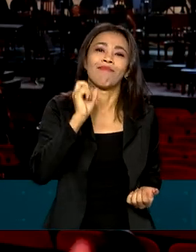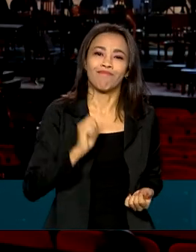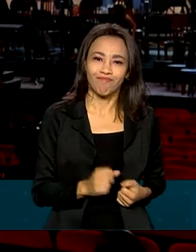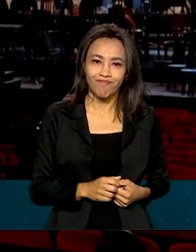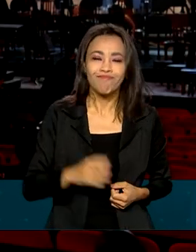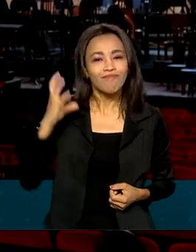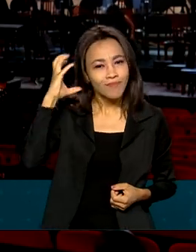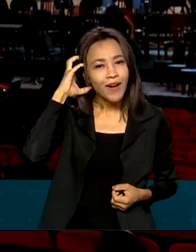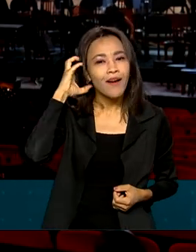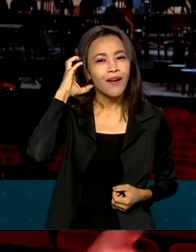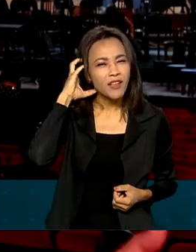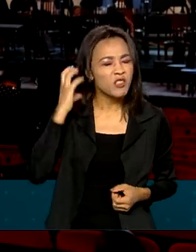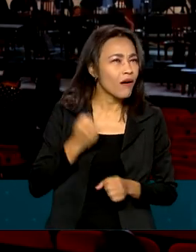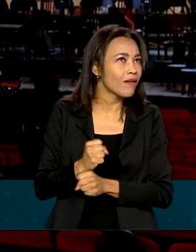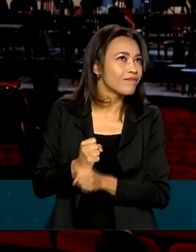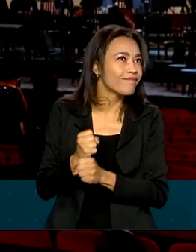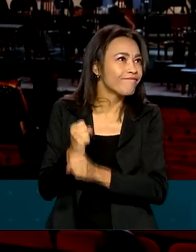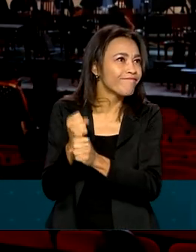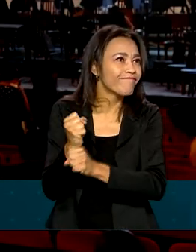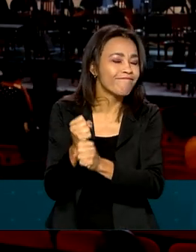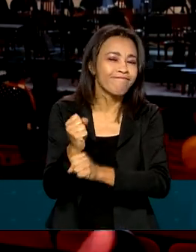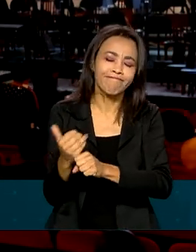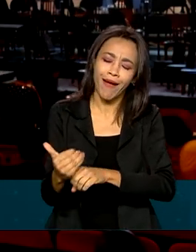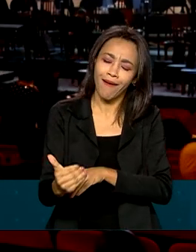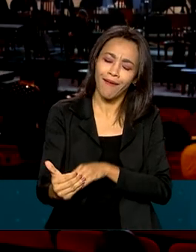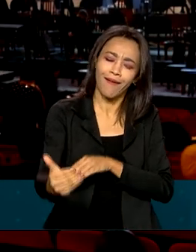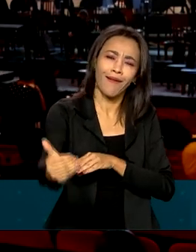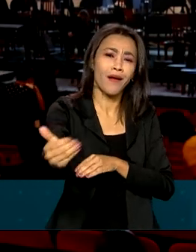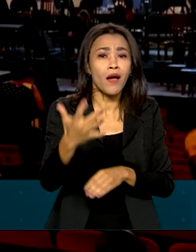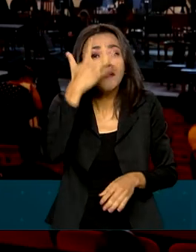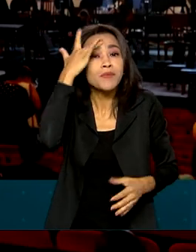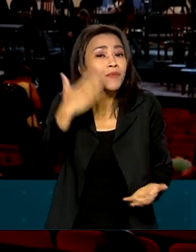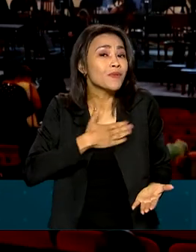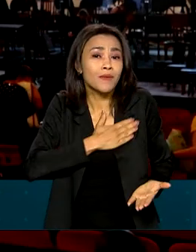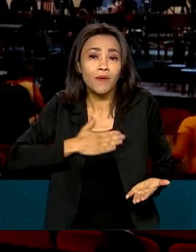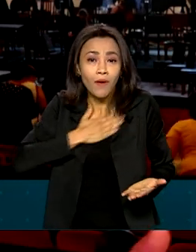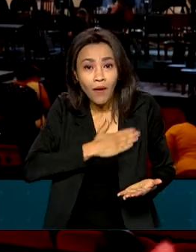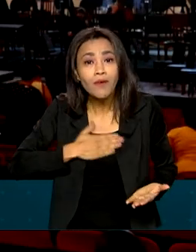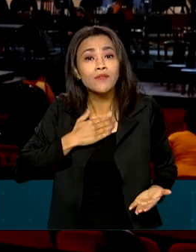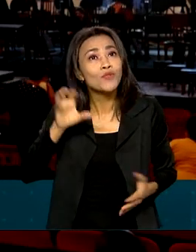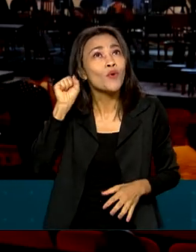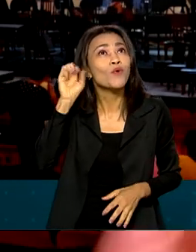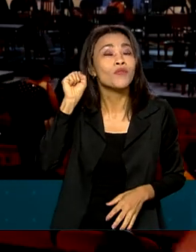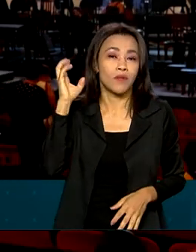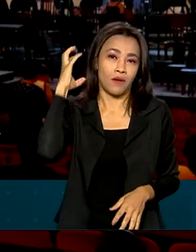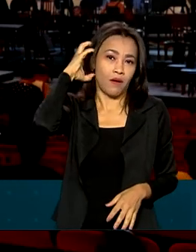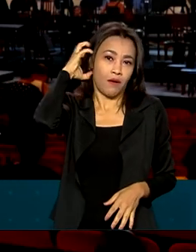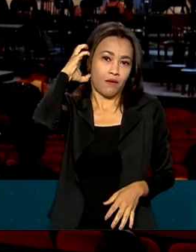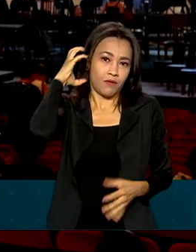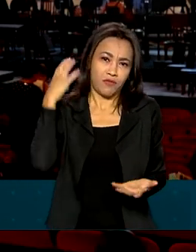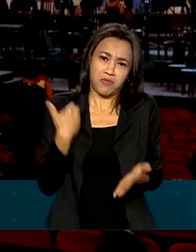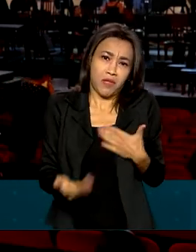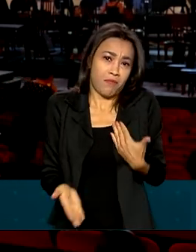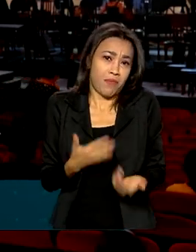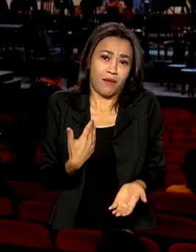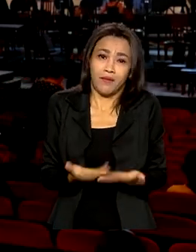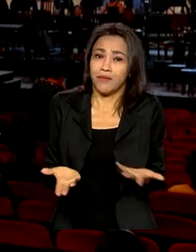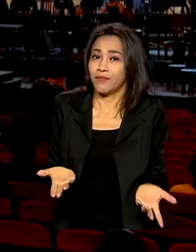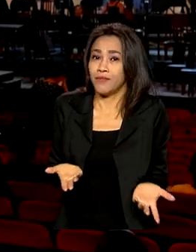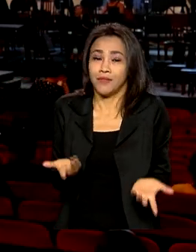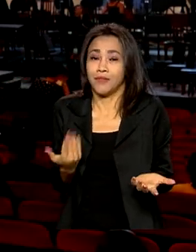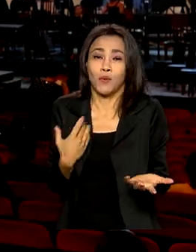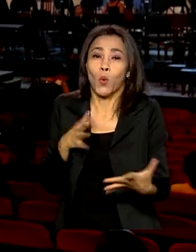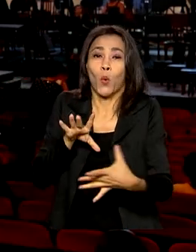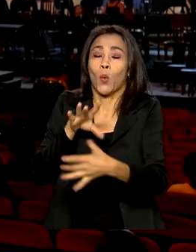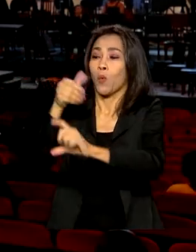essa sobrevivência por muitos anos, porque as pessoas gostam de escutar rádio, então ele vai continuar escutando, independente da plataforma, e aqui